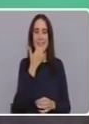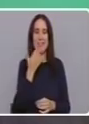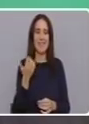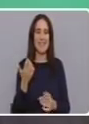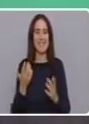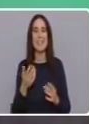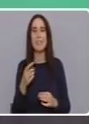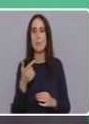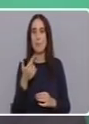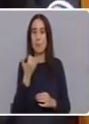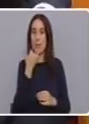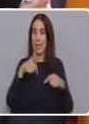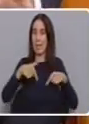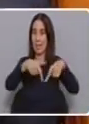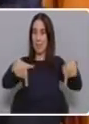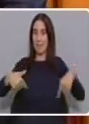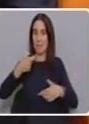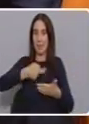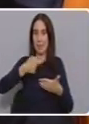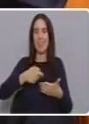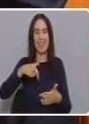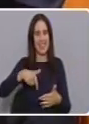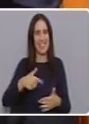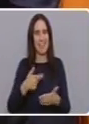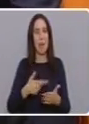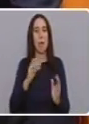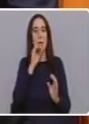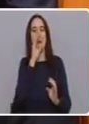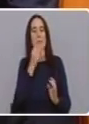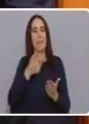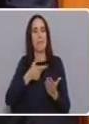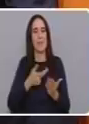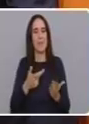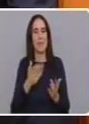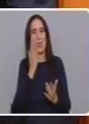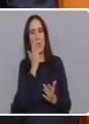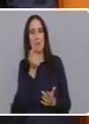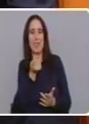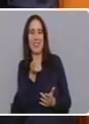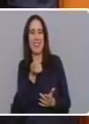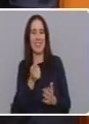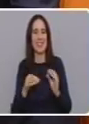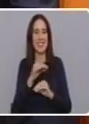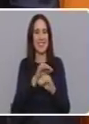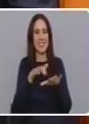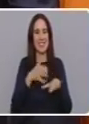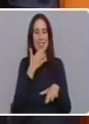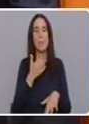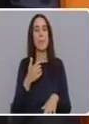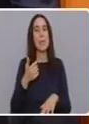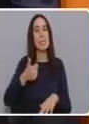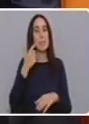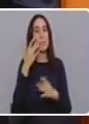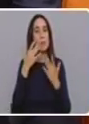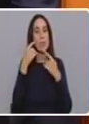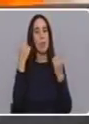Zezinha, neste estúdio. É mesmo aqui, se quiser aqui. Zé, porque é que este musical é imperdível? Pronto. Zé.